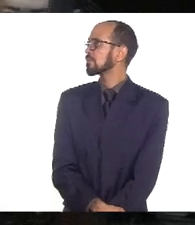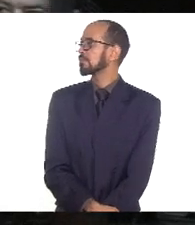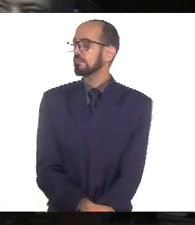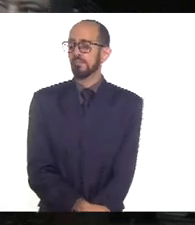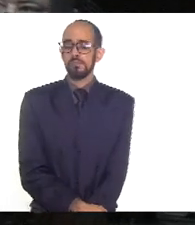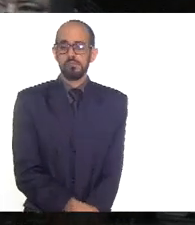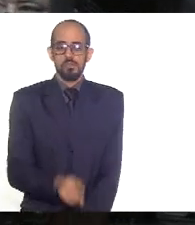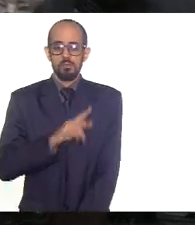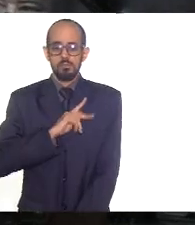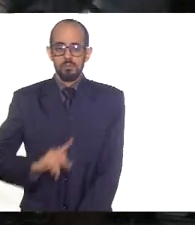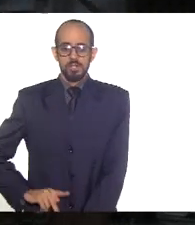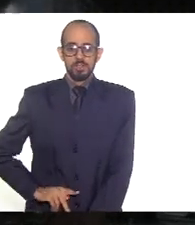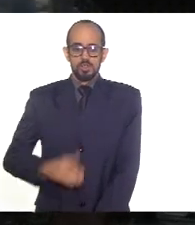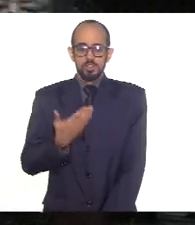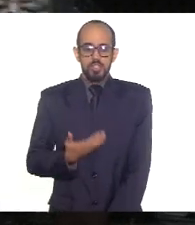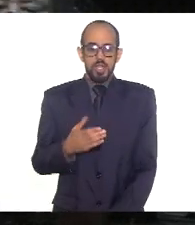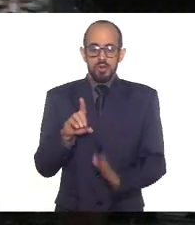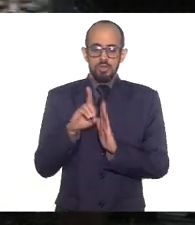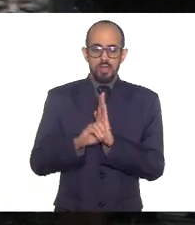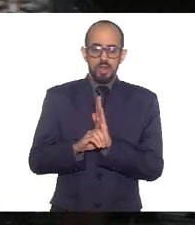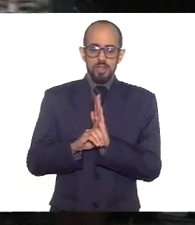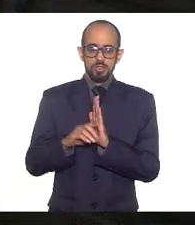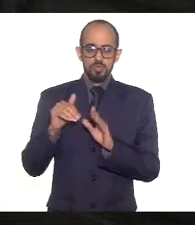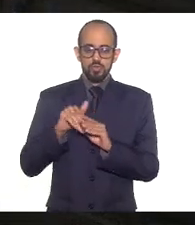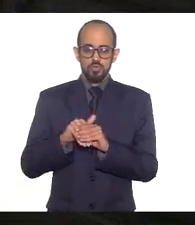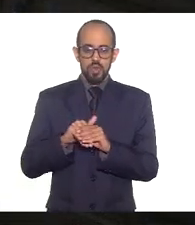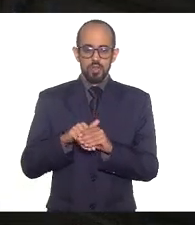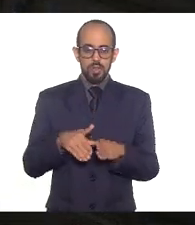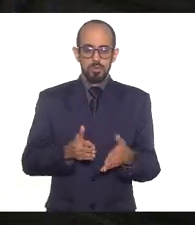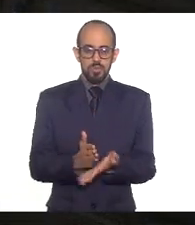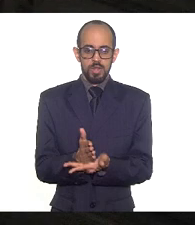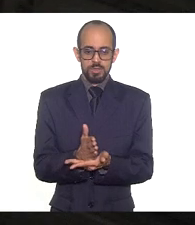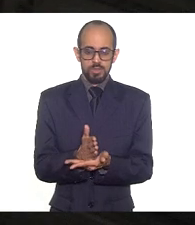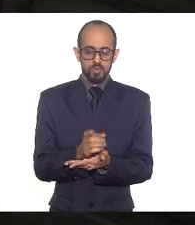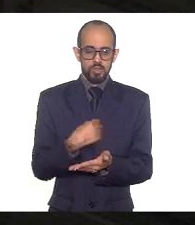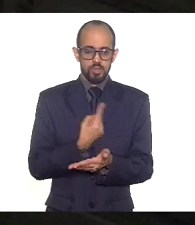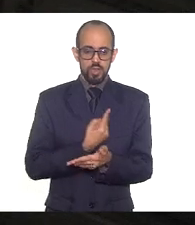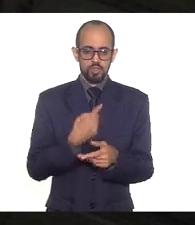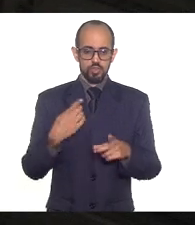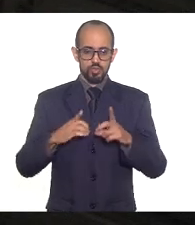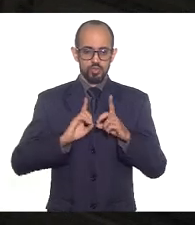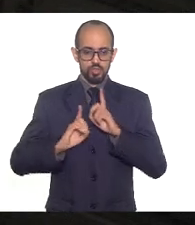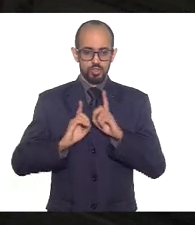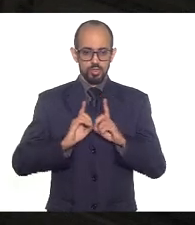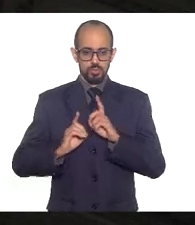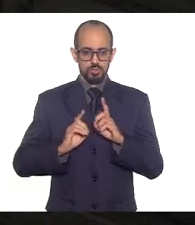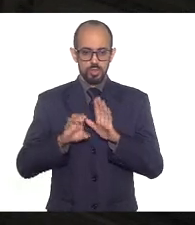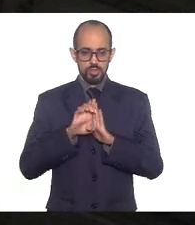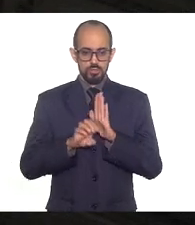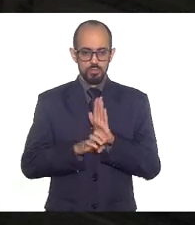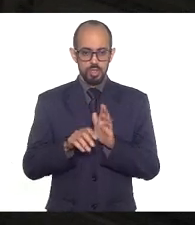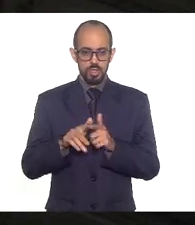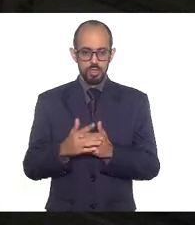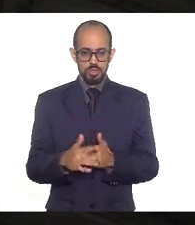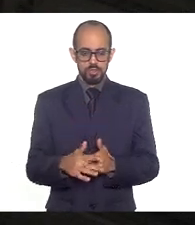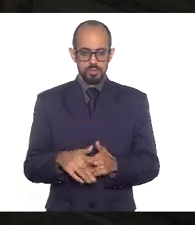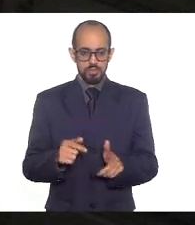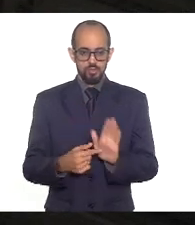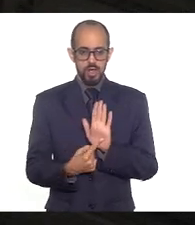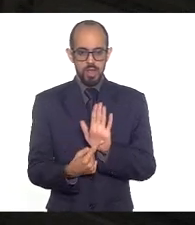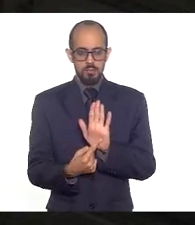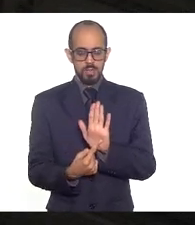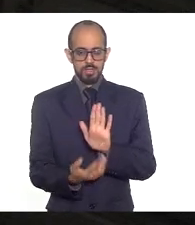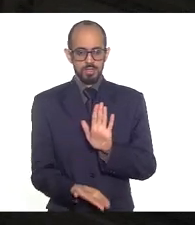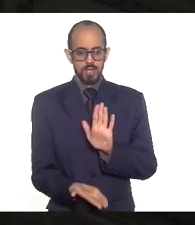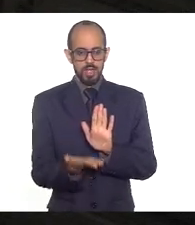o presidente queria declarar meu voto aprovação a gente discutiu aqui as emendas nem que foram